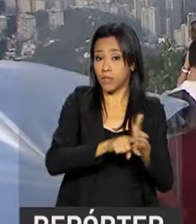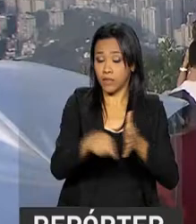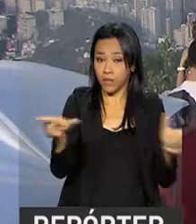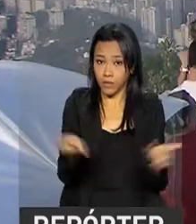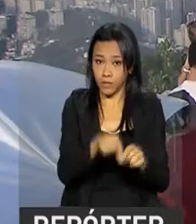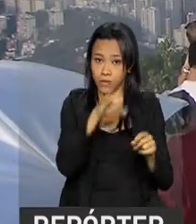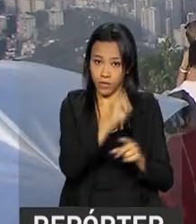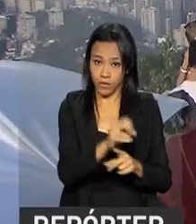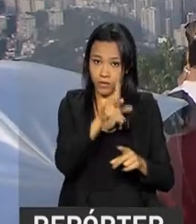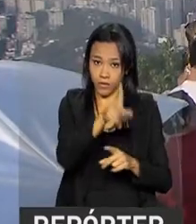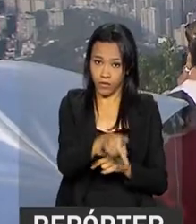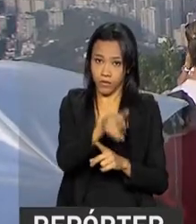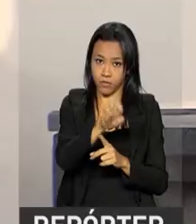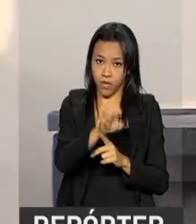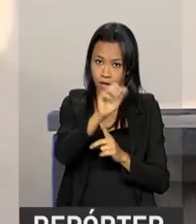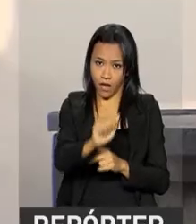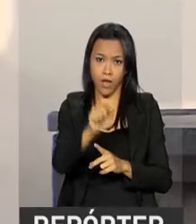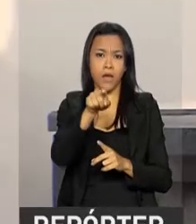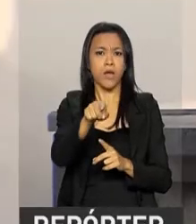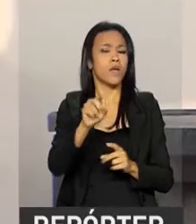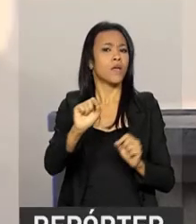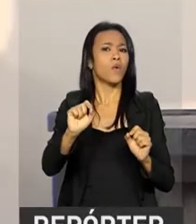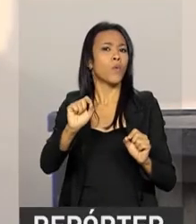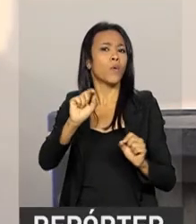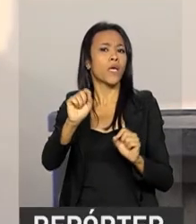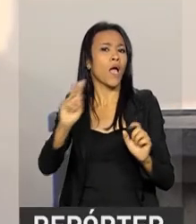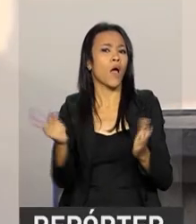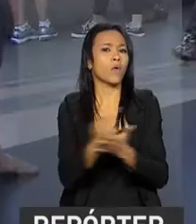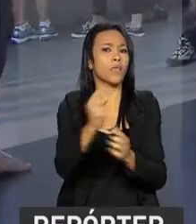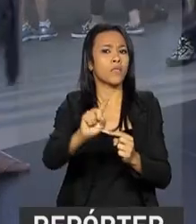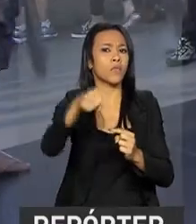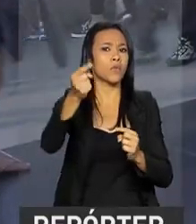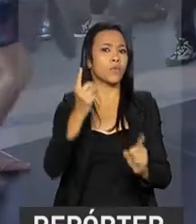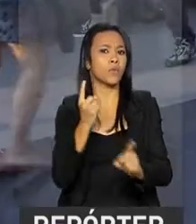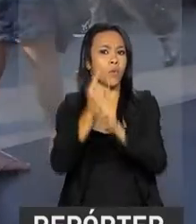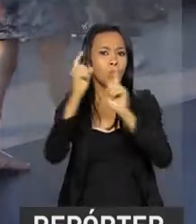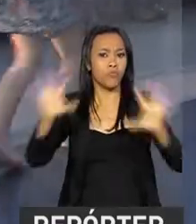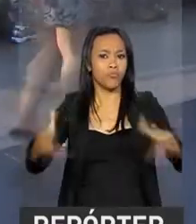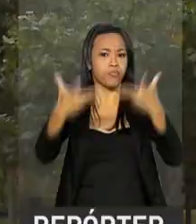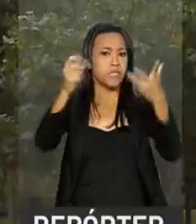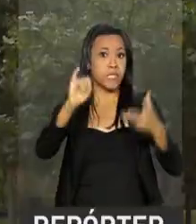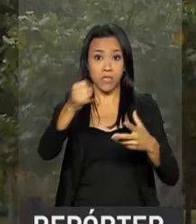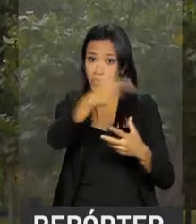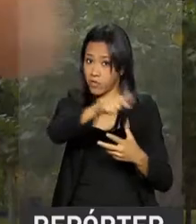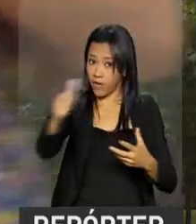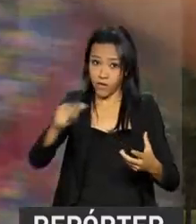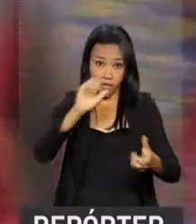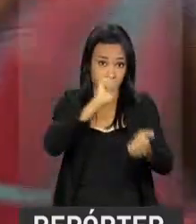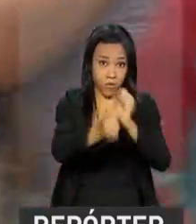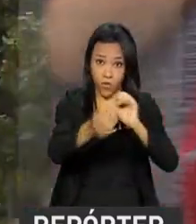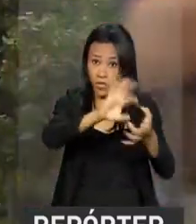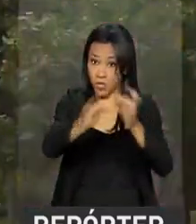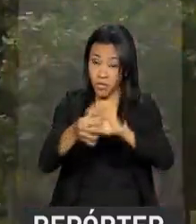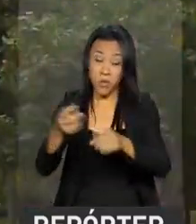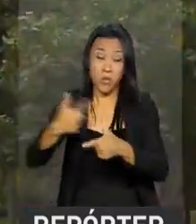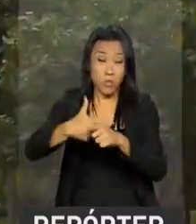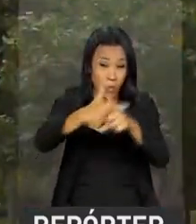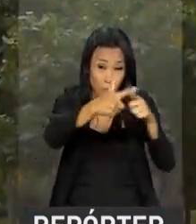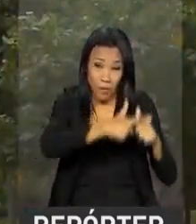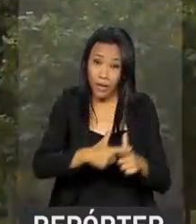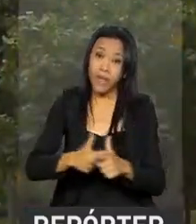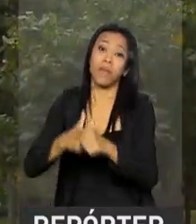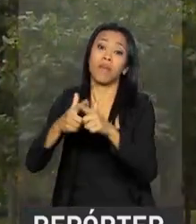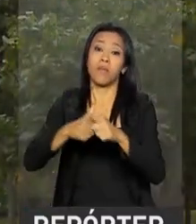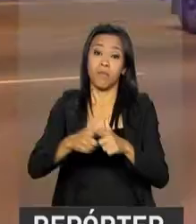analisa os primeiros impactos após grandes eventos mostra que se não fossem as olimpíadas a grave crise financeira que hoje